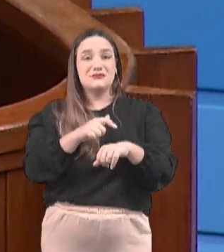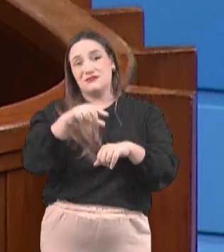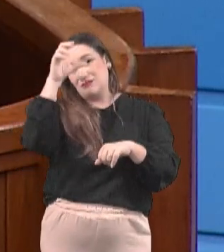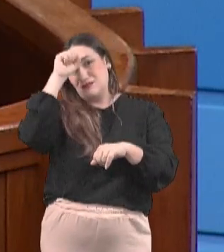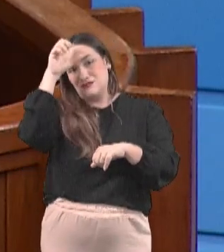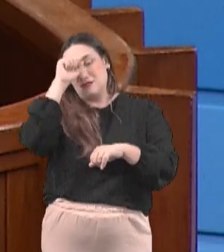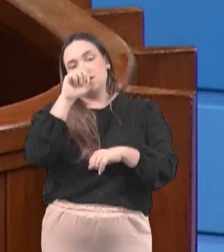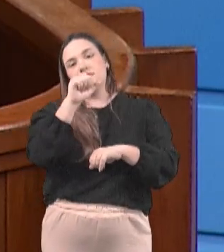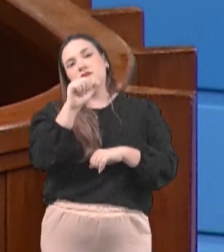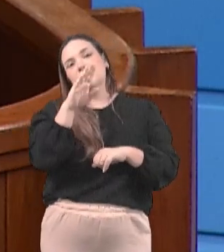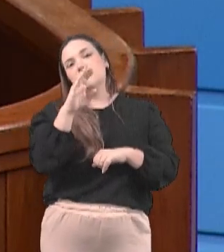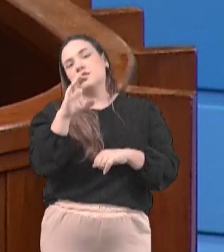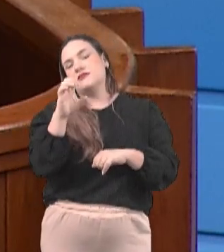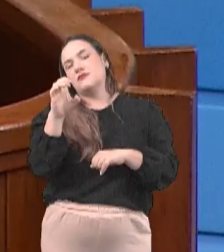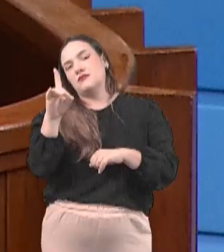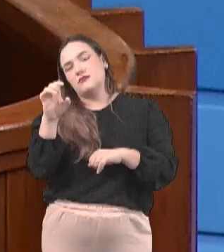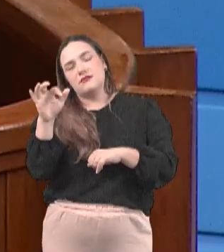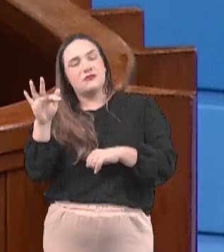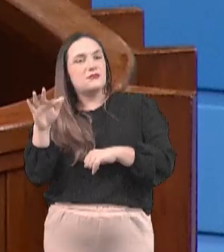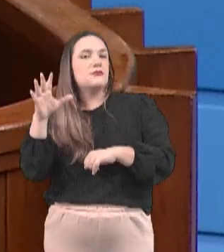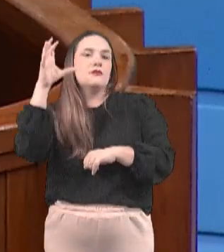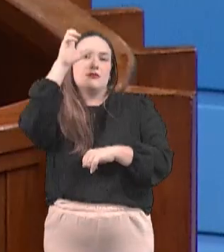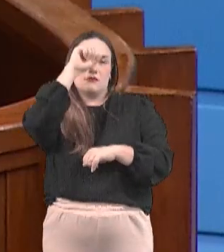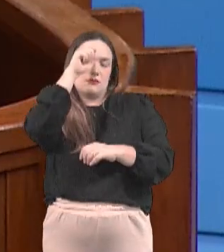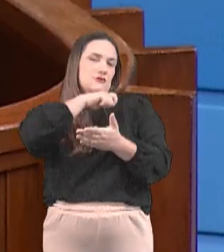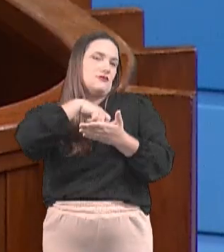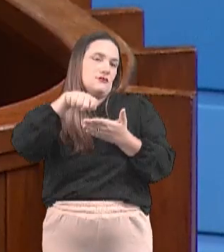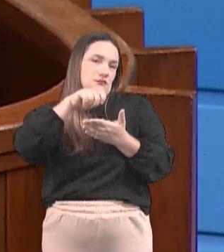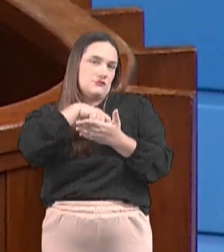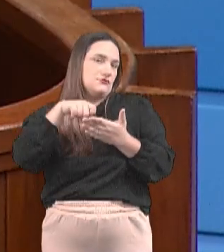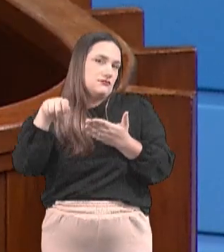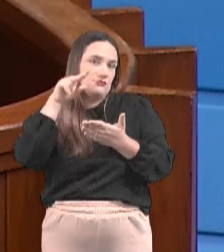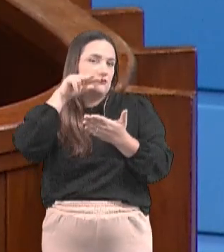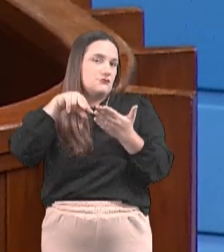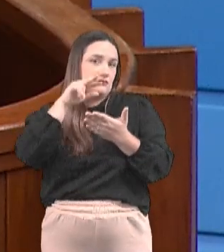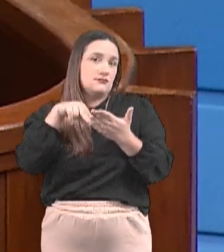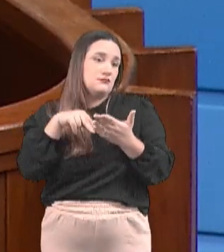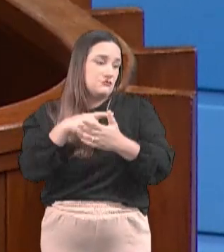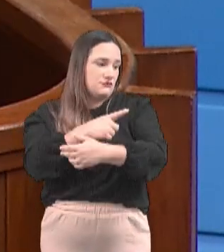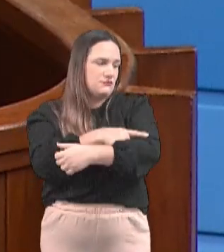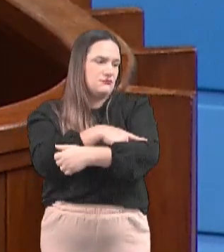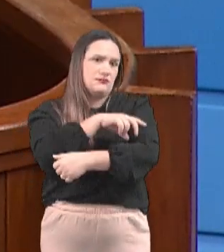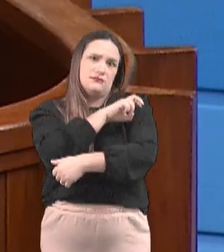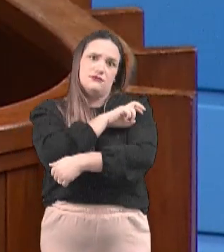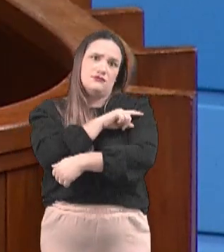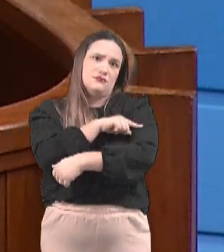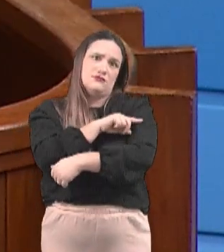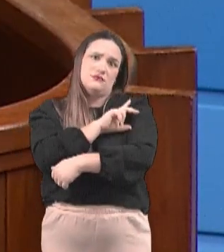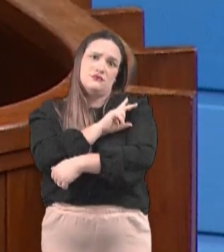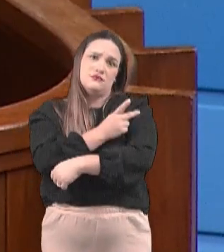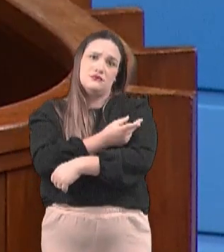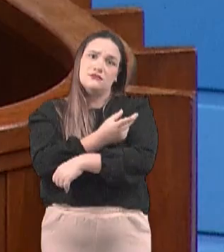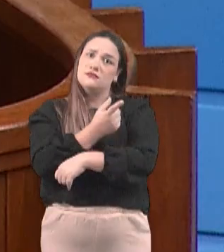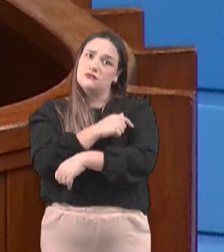um momento fundamental em que há necessidade de grande investimento, a gente tem jogado